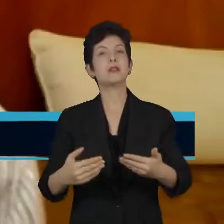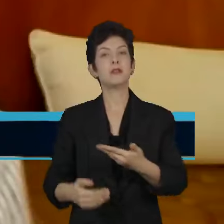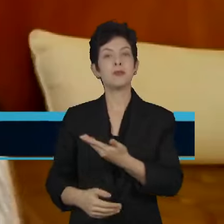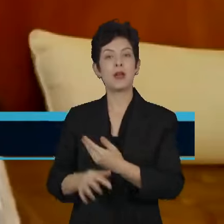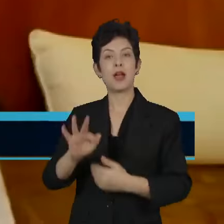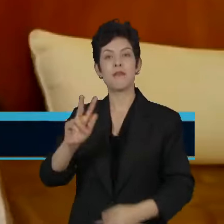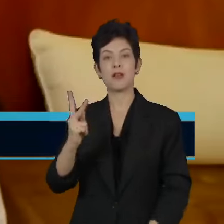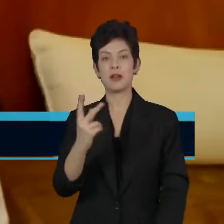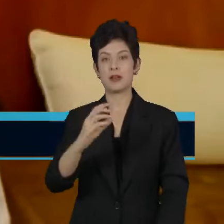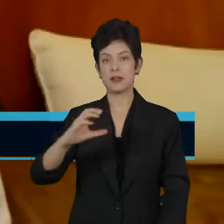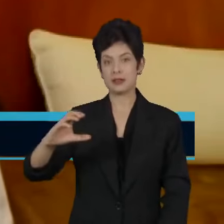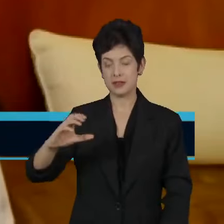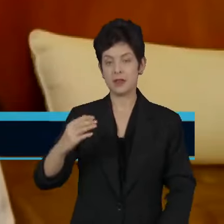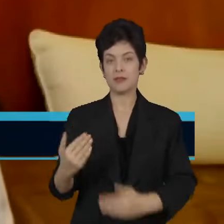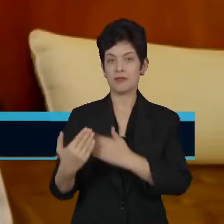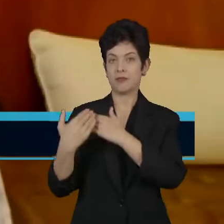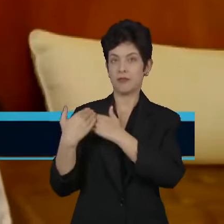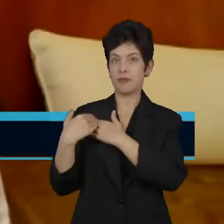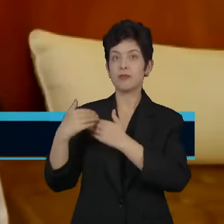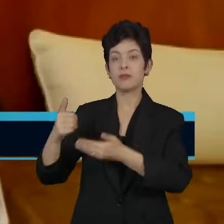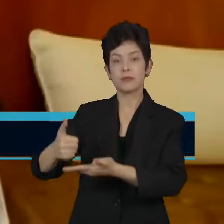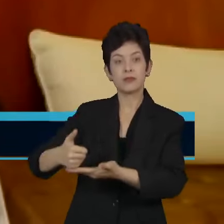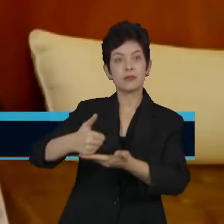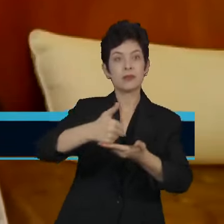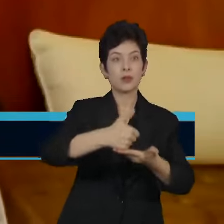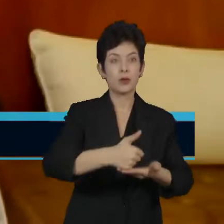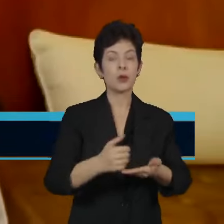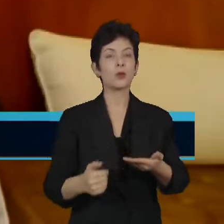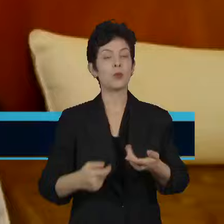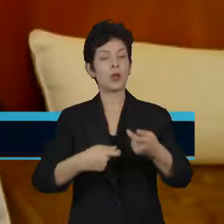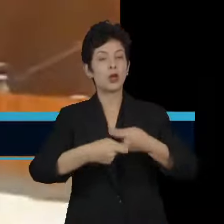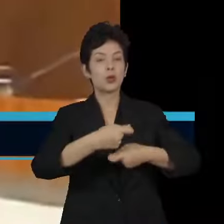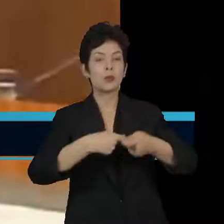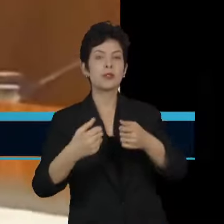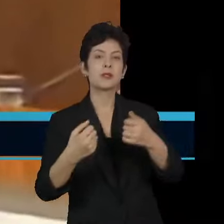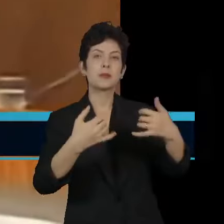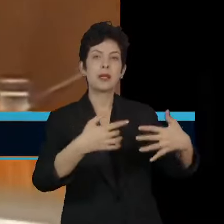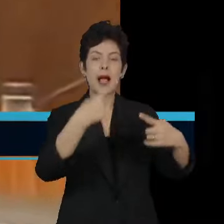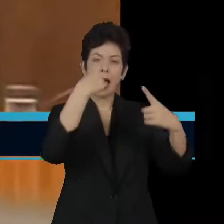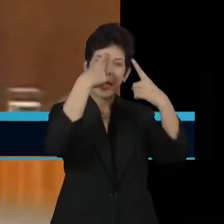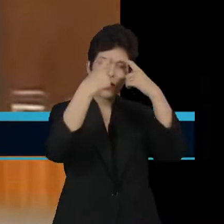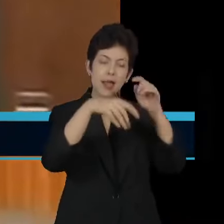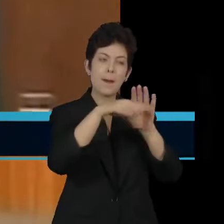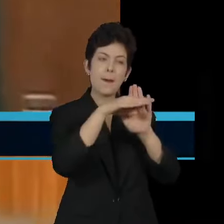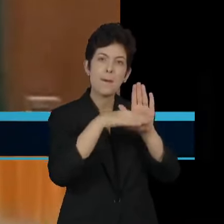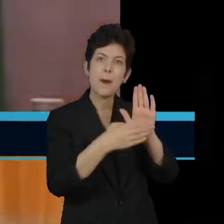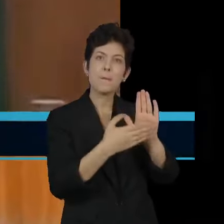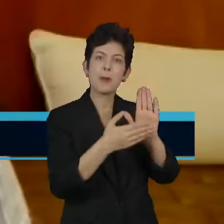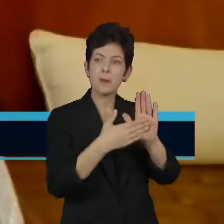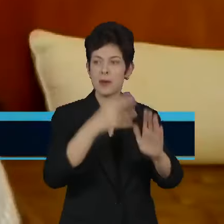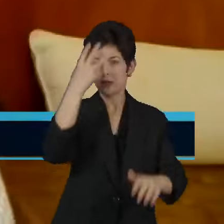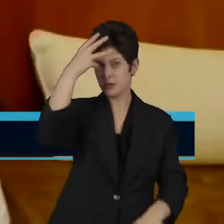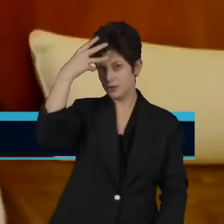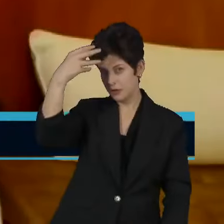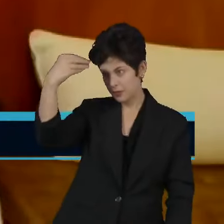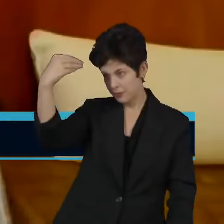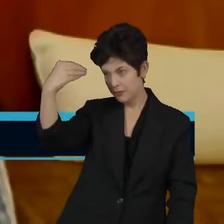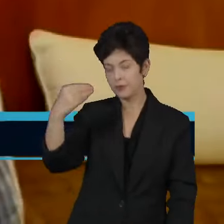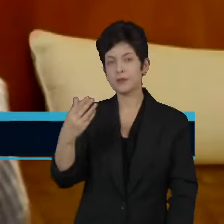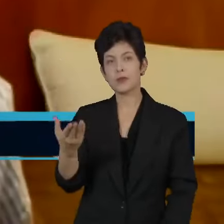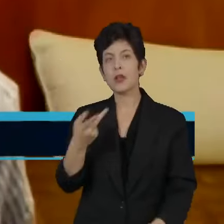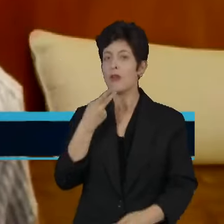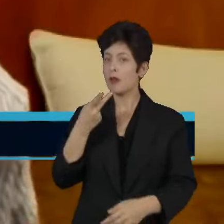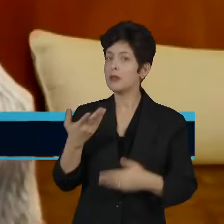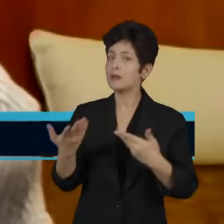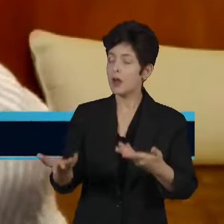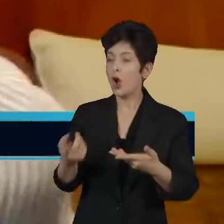Cardoso levou o economista deed Mara ao Palácio do Planalto para explicar as ideias ao presidente Tamar Franco e eu falei pro Itamar